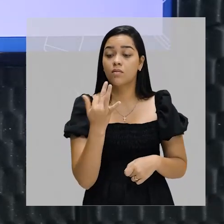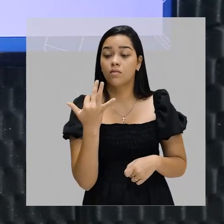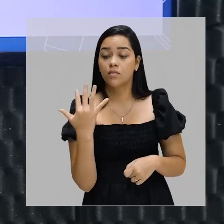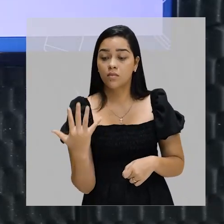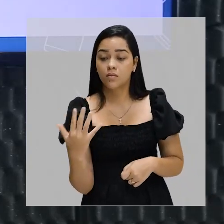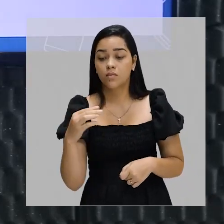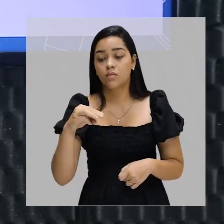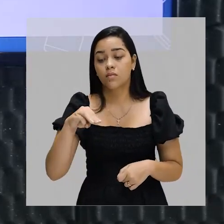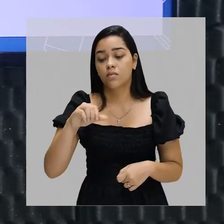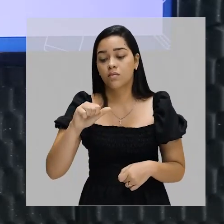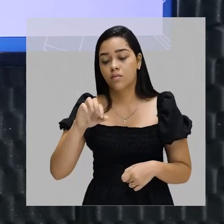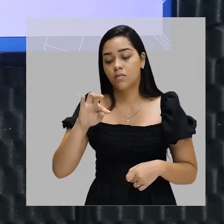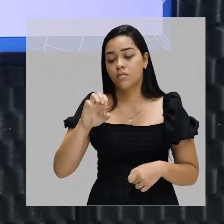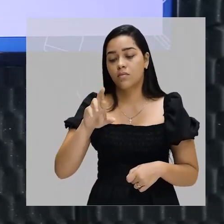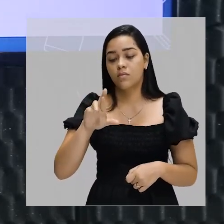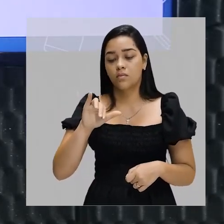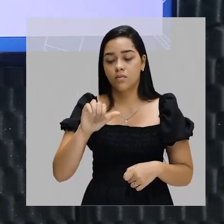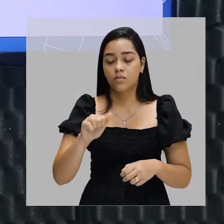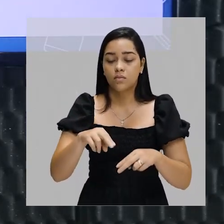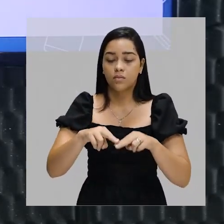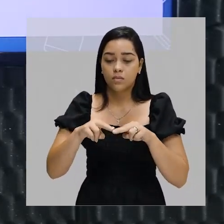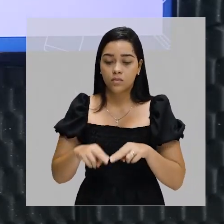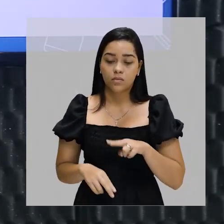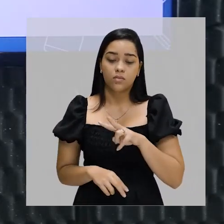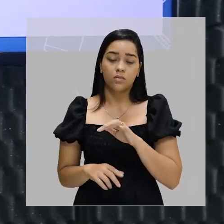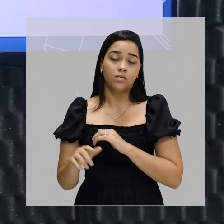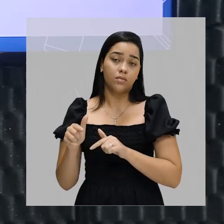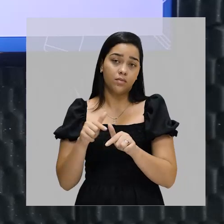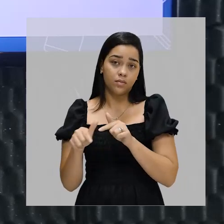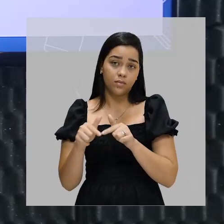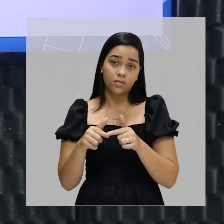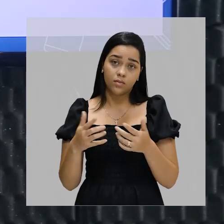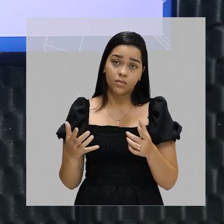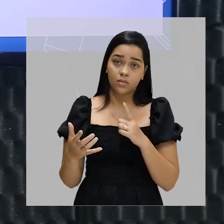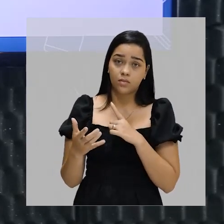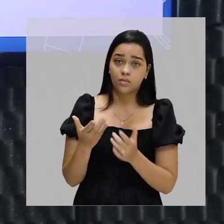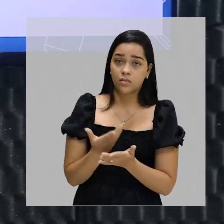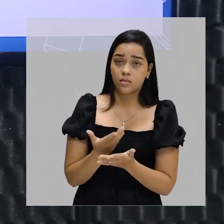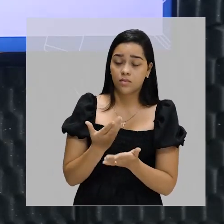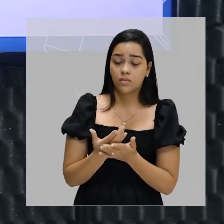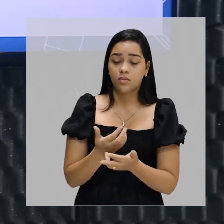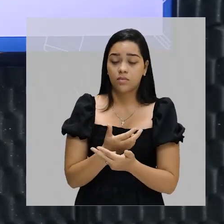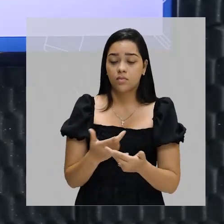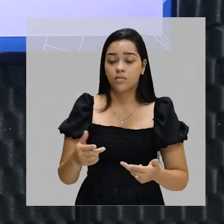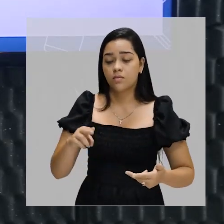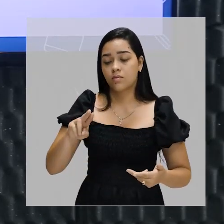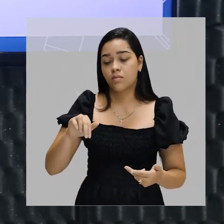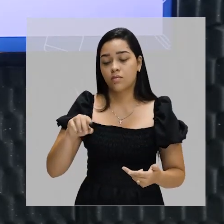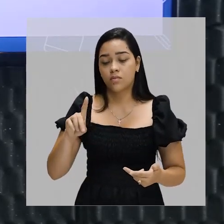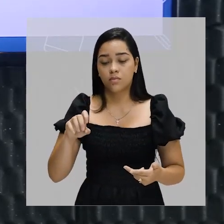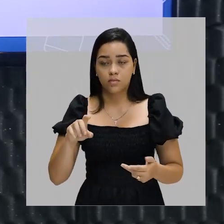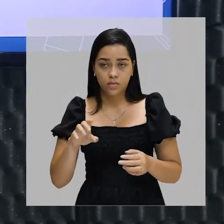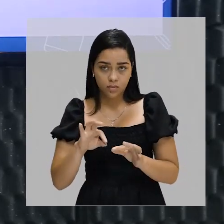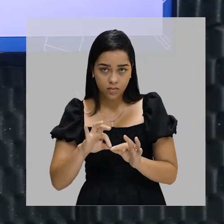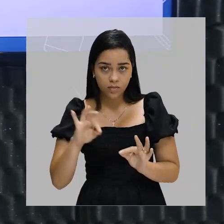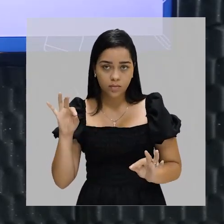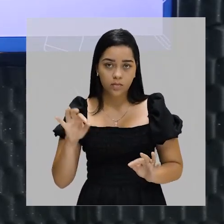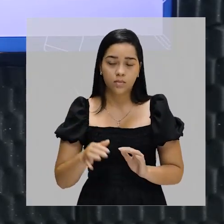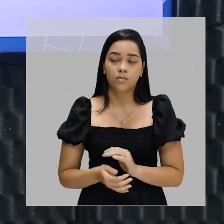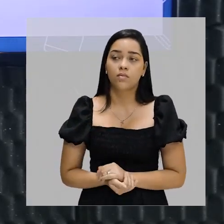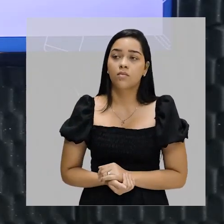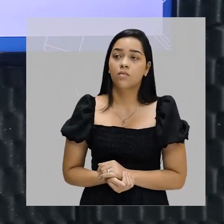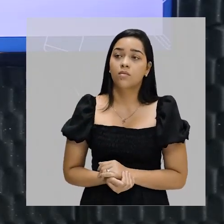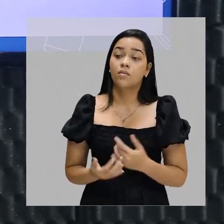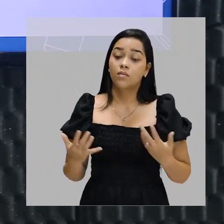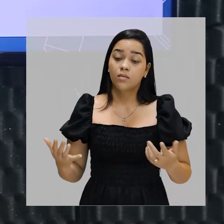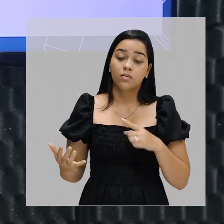a matéria, certo? Por isso, a gente vai trabalhar nessa aula as unidades de medida, ok? Então,